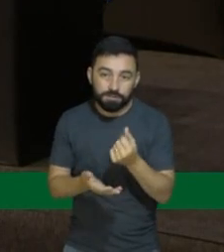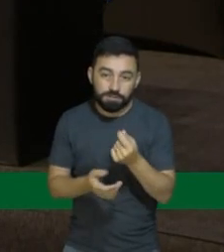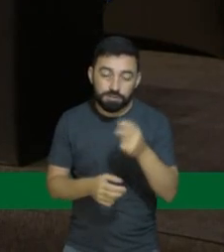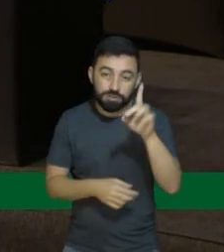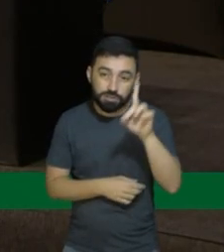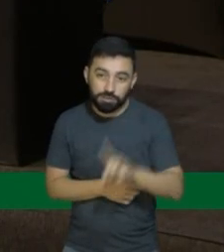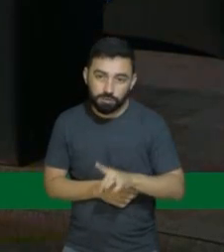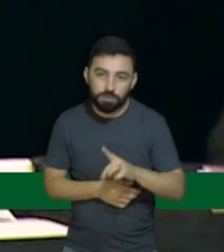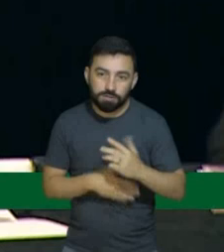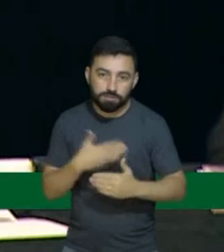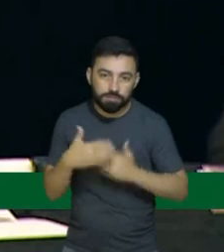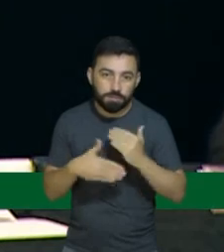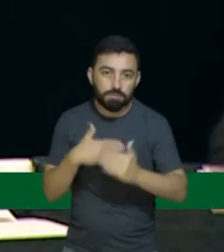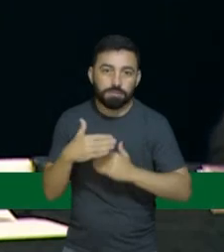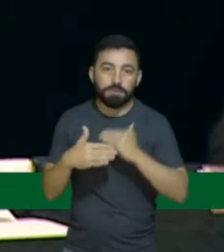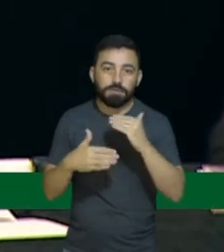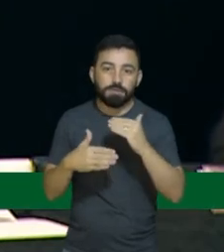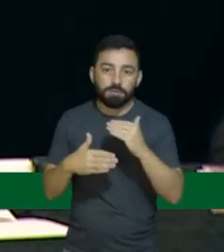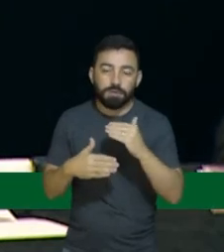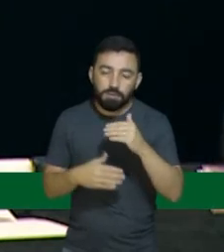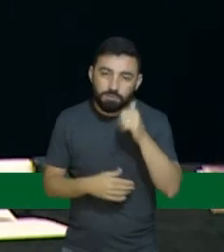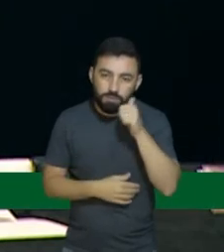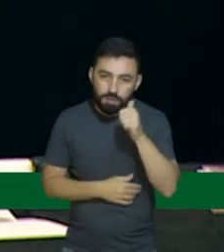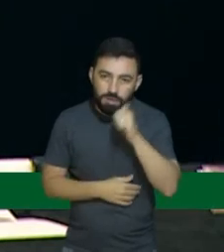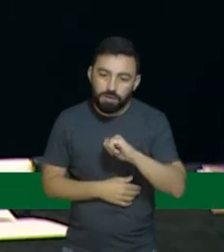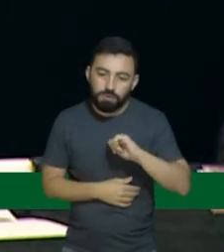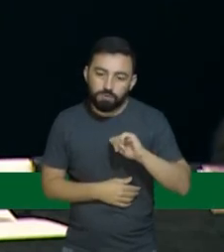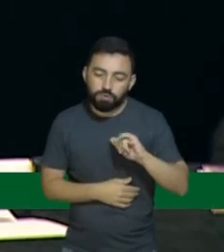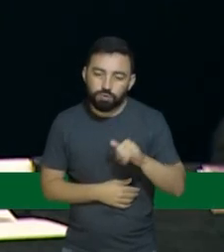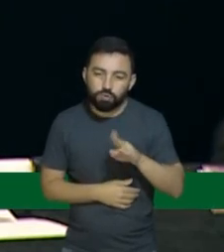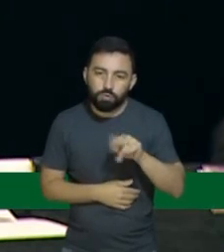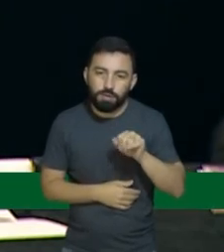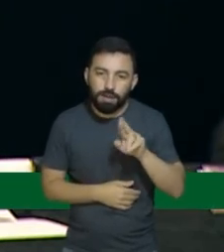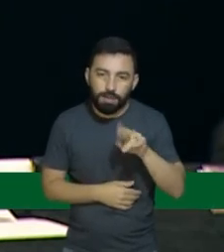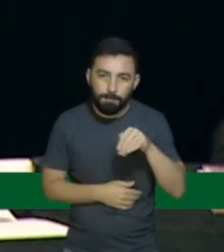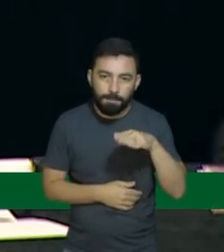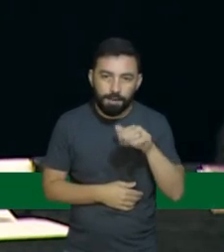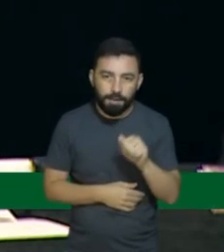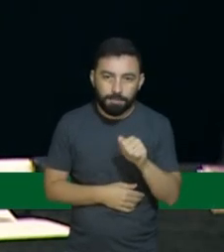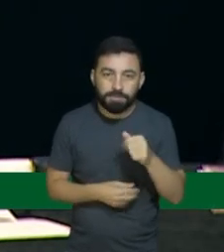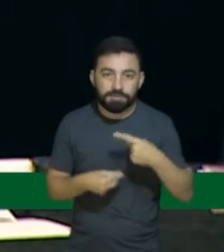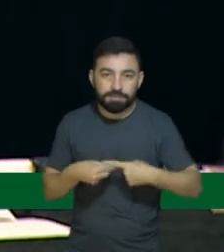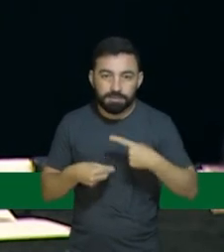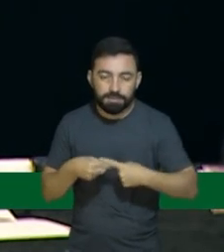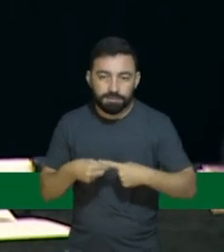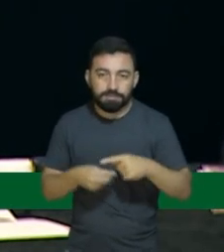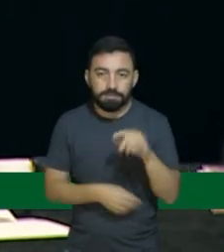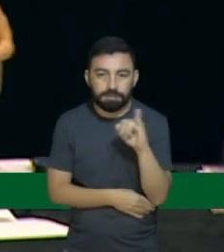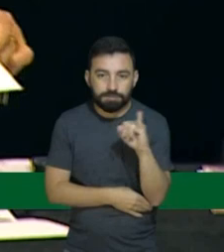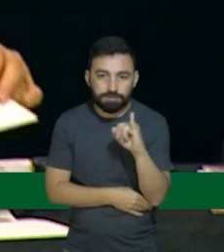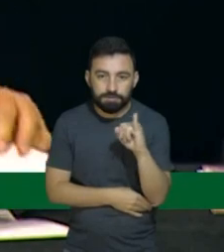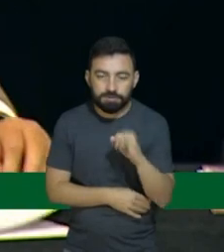de desenvolvimento institucional senhora Jurema gontarski município de